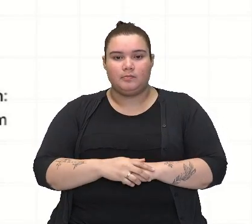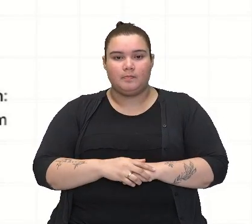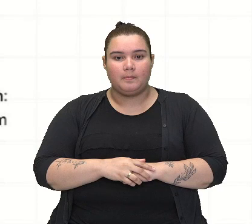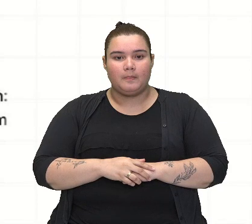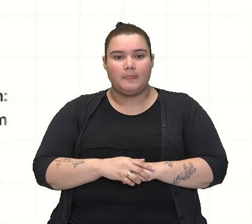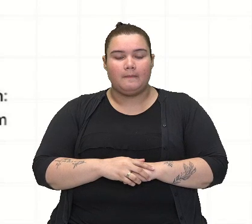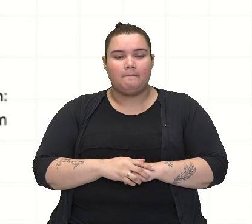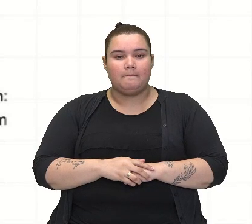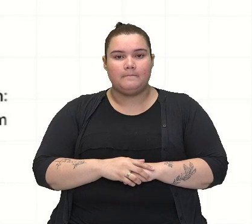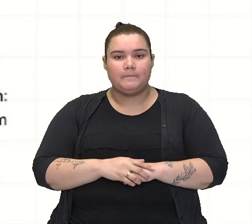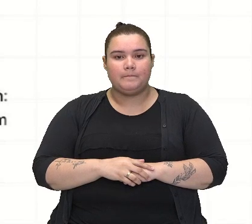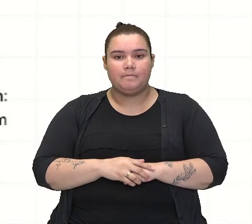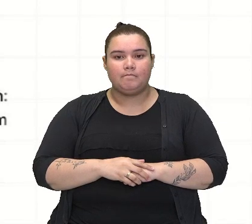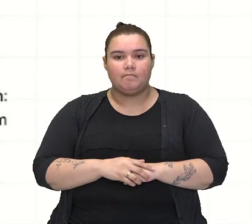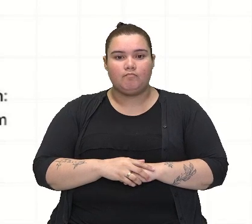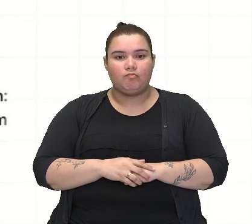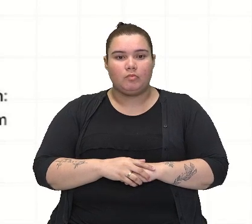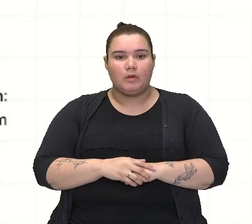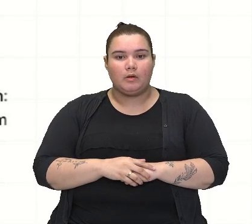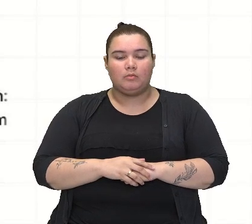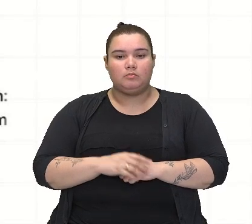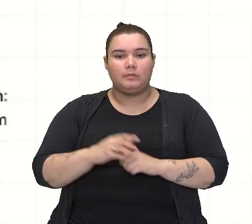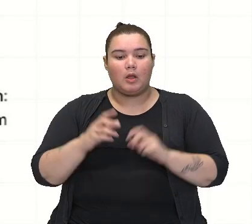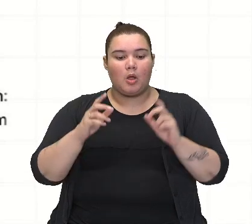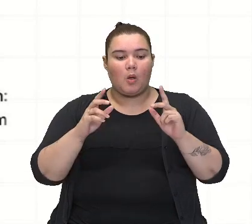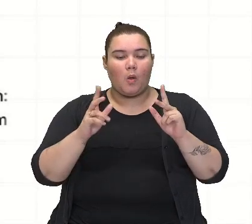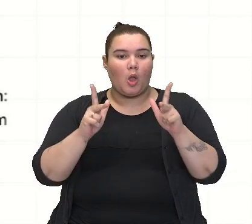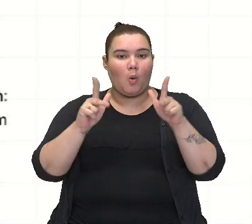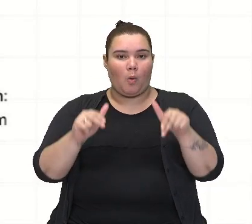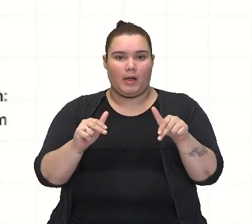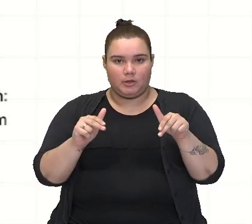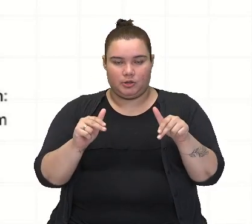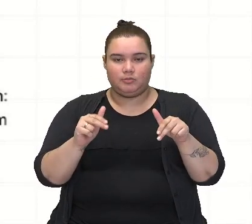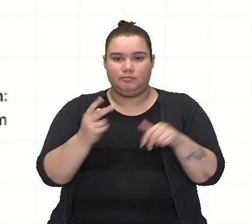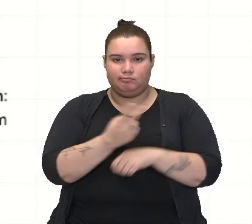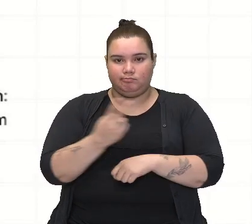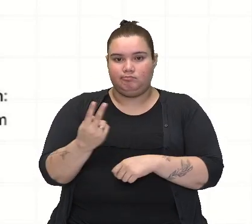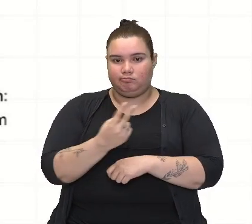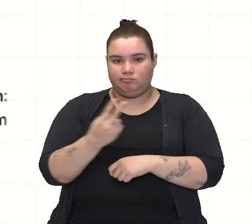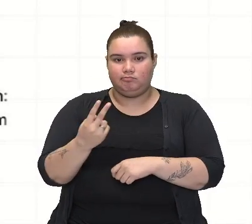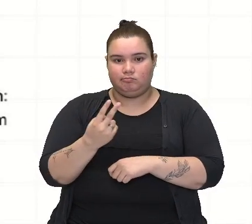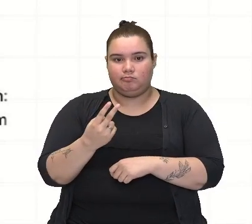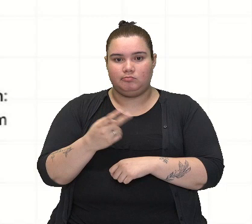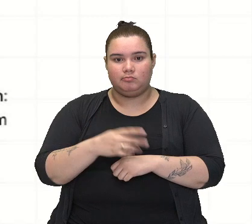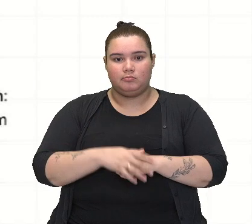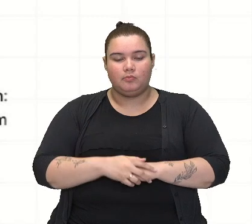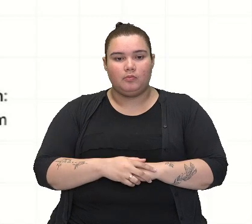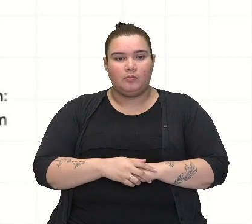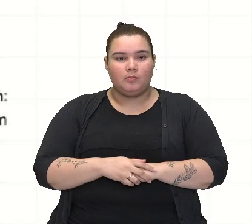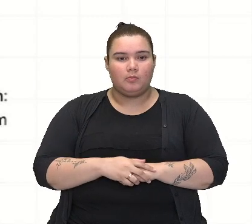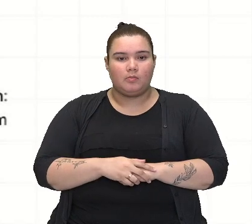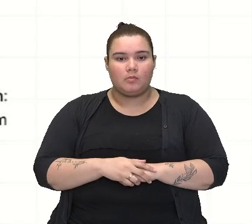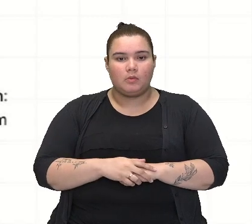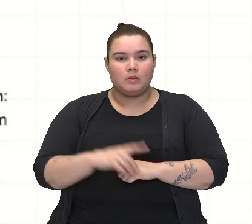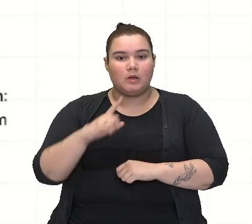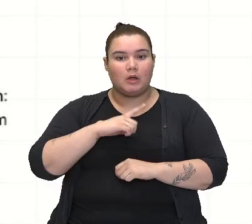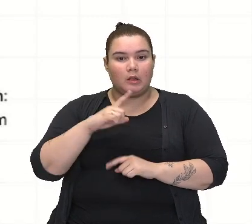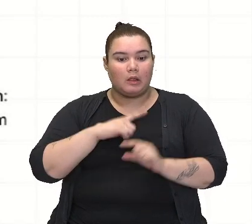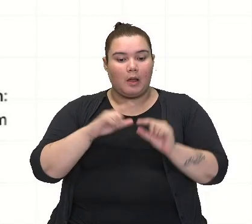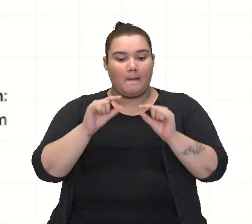possível construir duas razões equivalentes entre elas, de